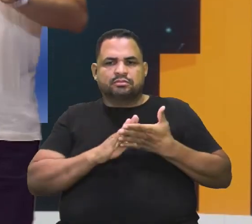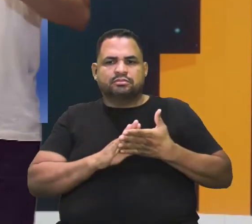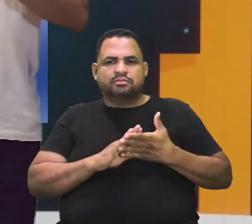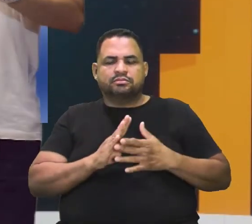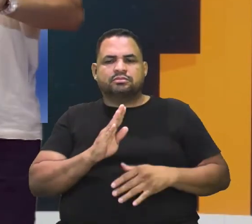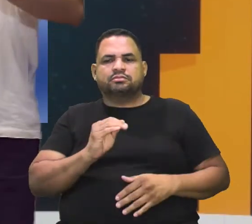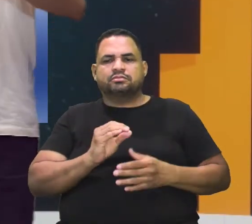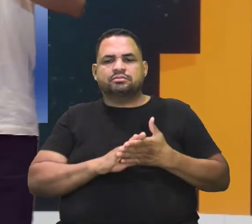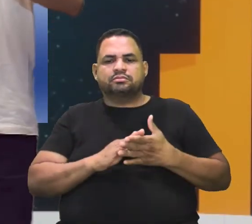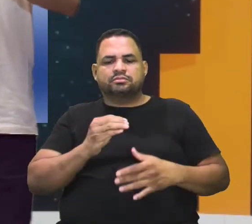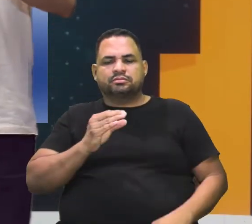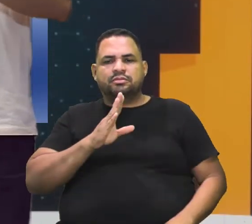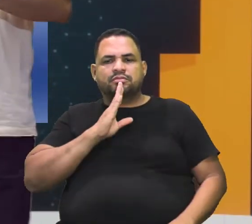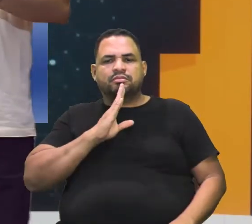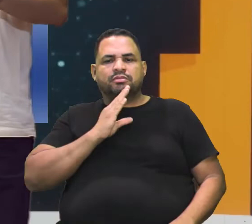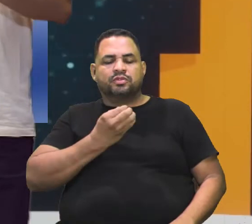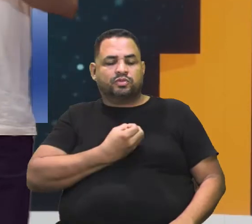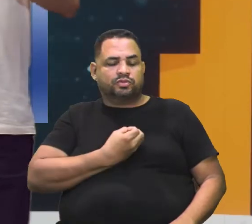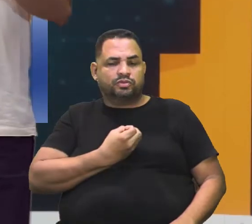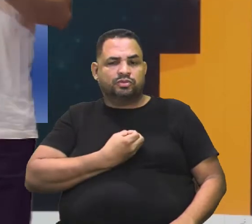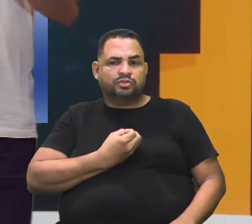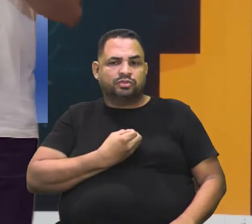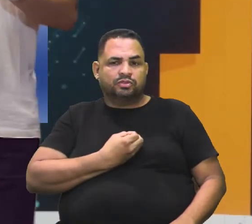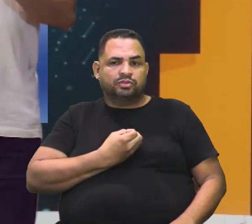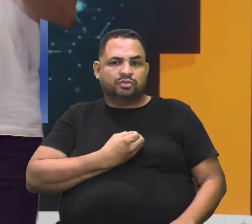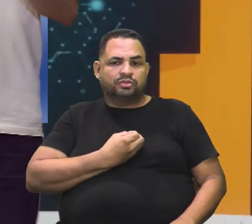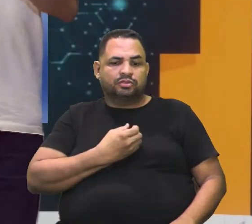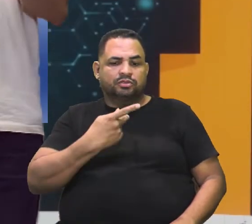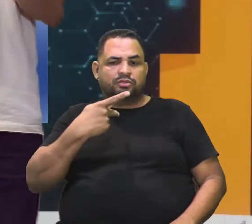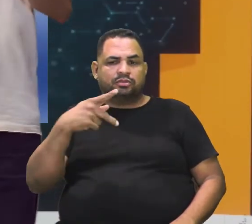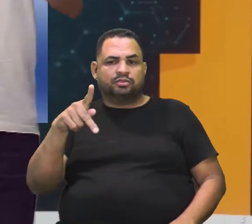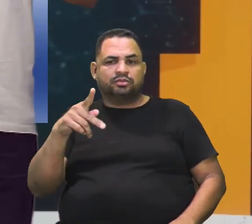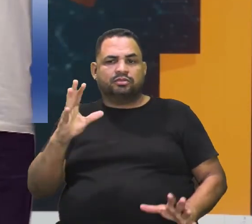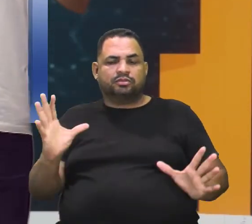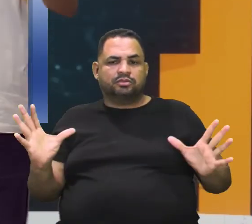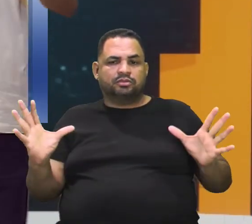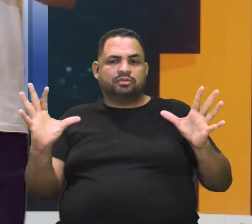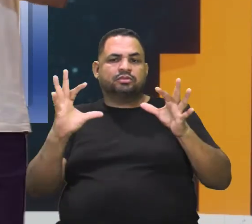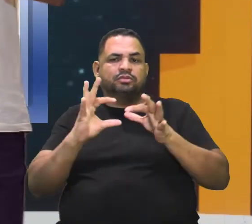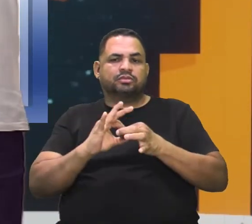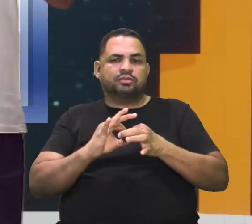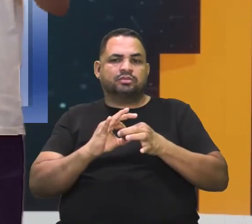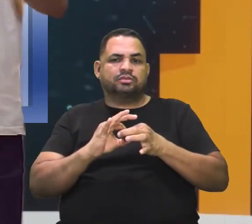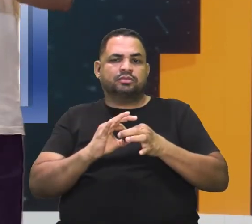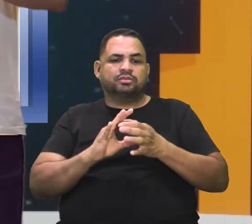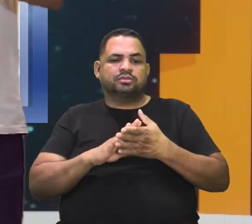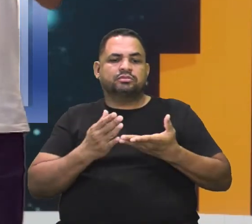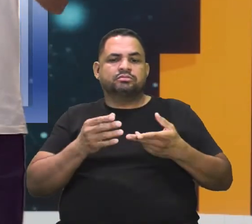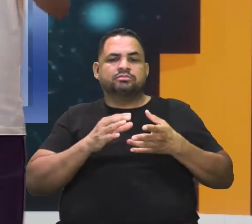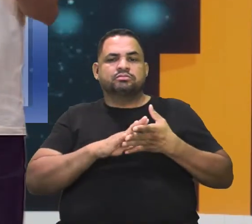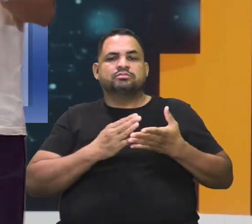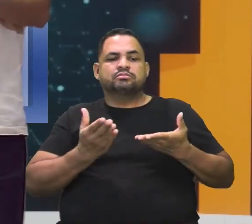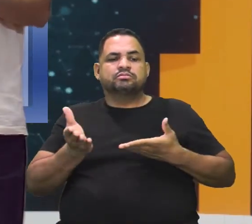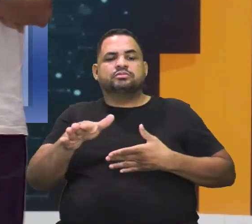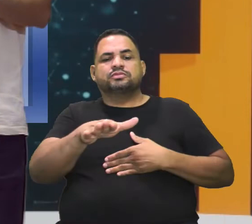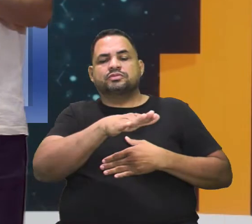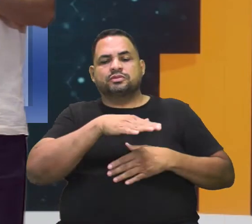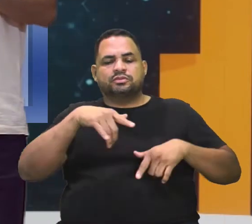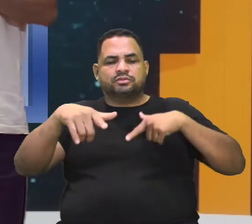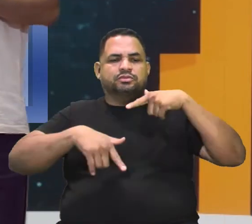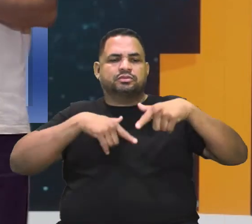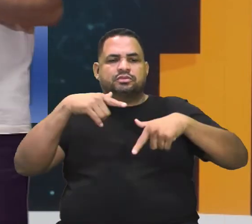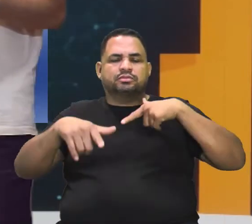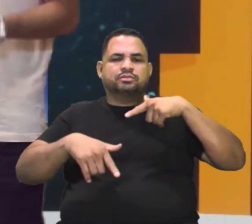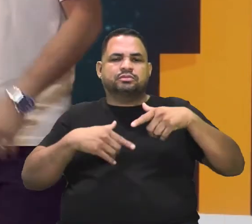o reconhecimento do número e sua contextualização no mercado, no campo